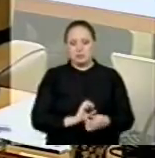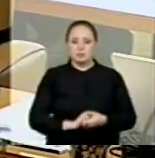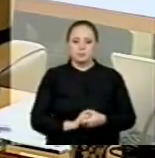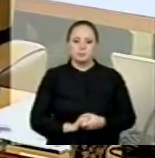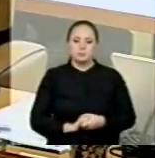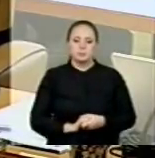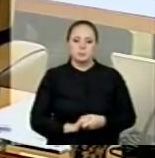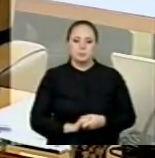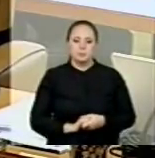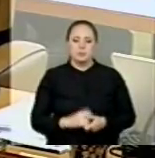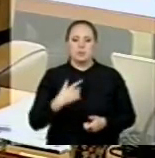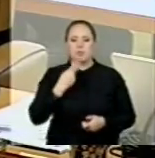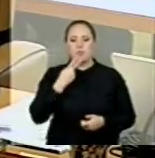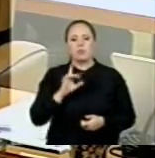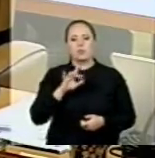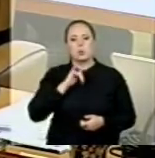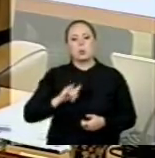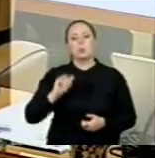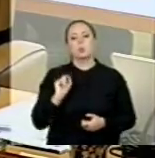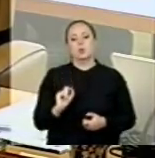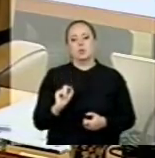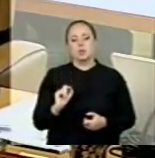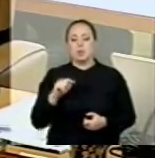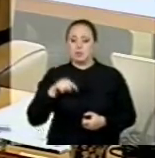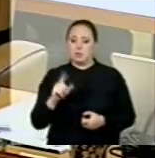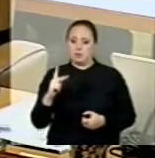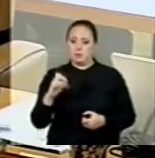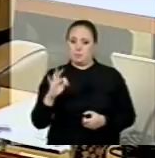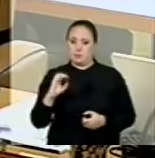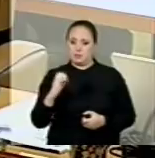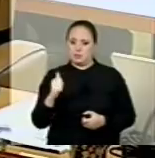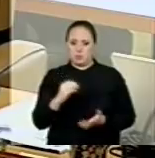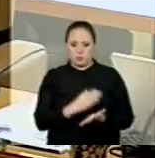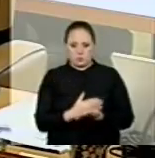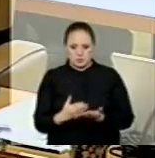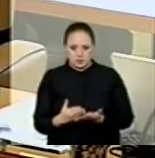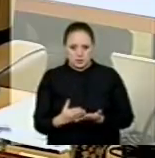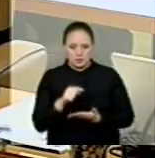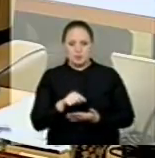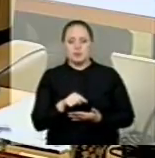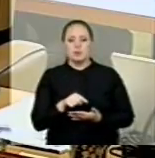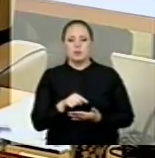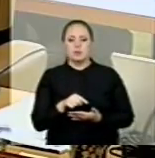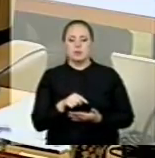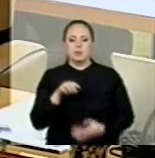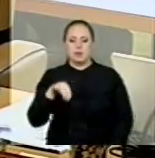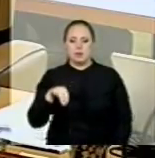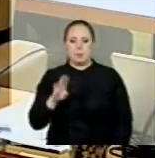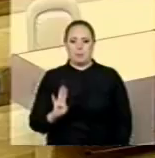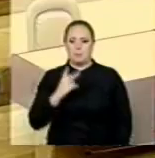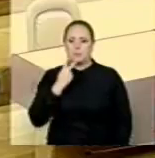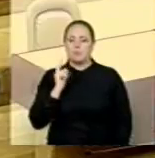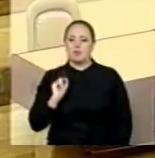Apenas diria adicionalmente que nesta petição inicial, a AMB sustenta